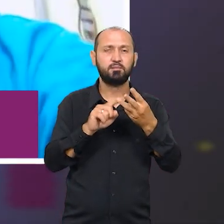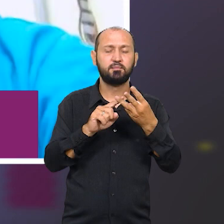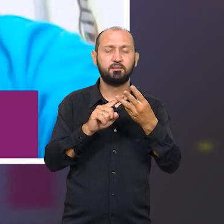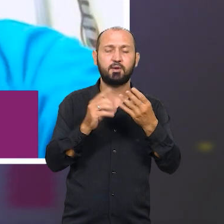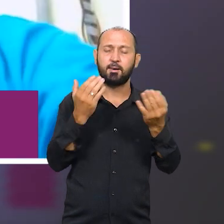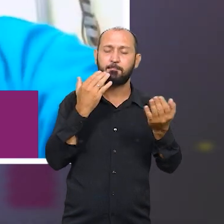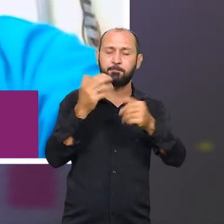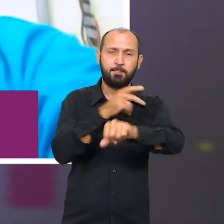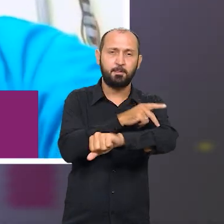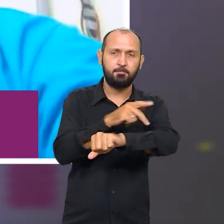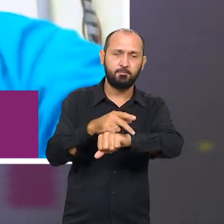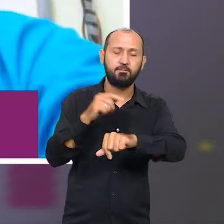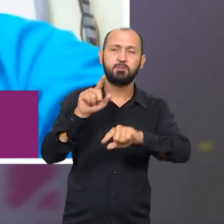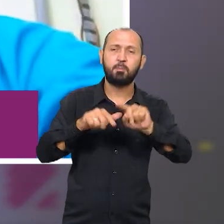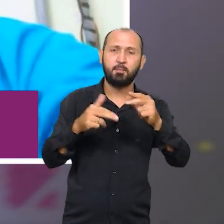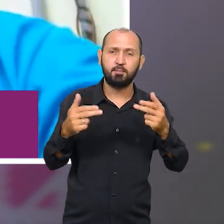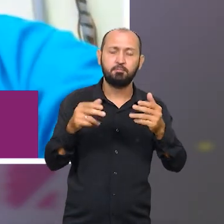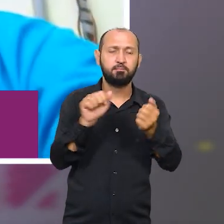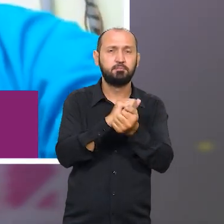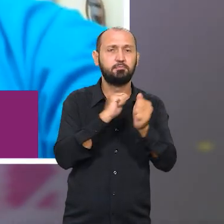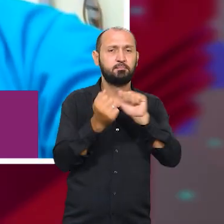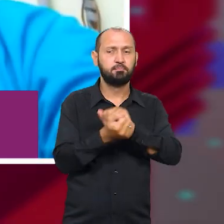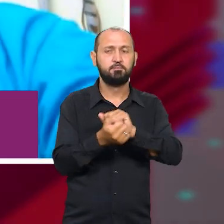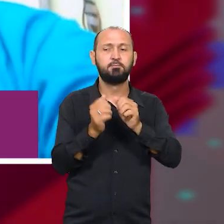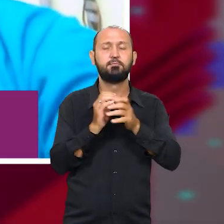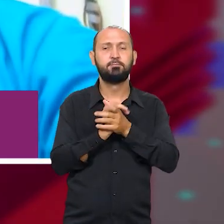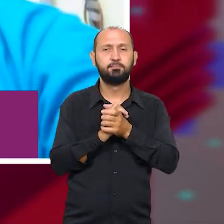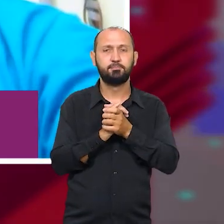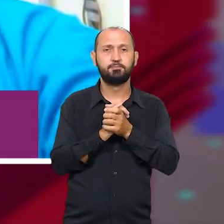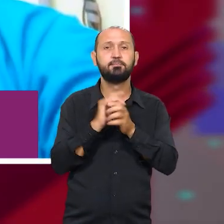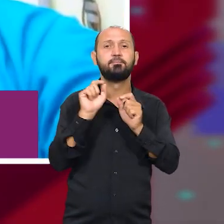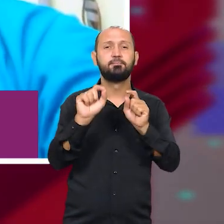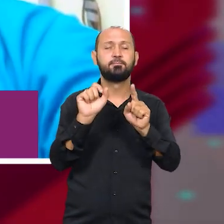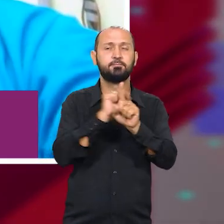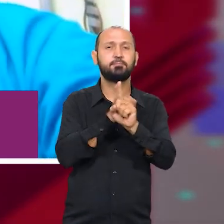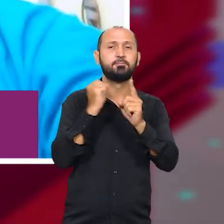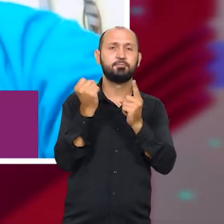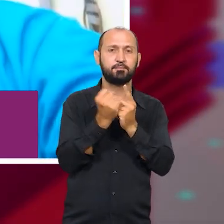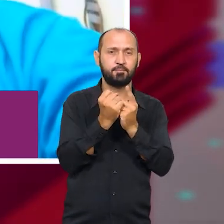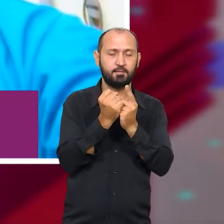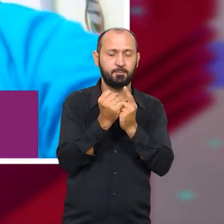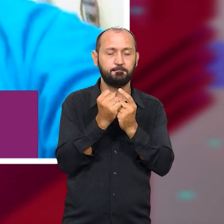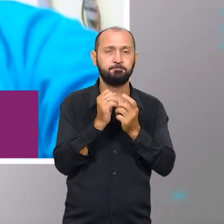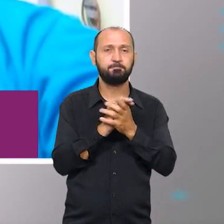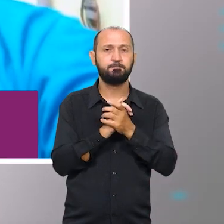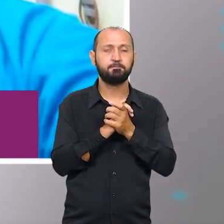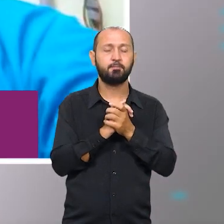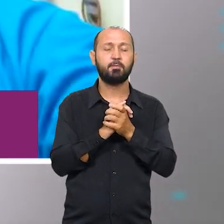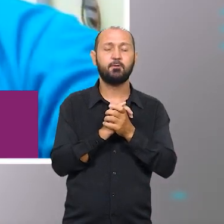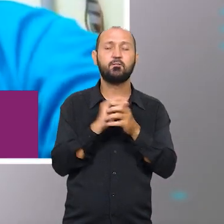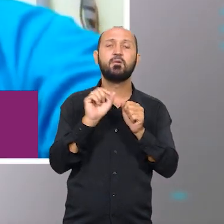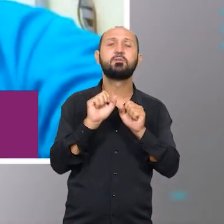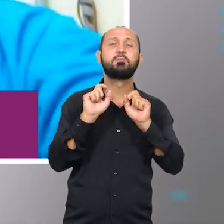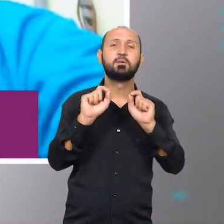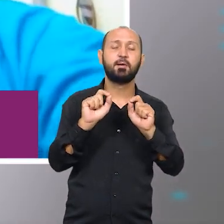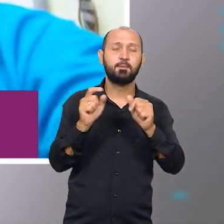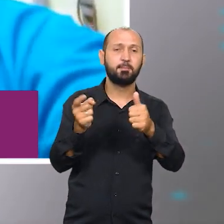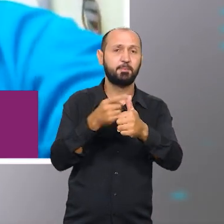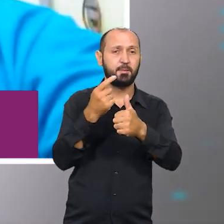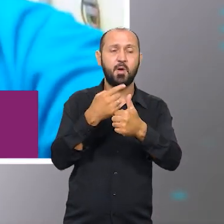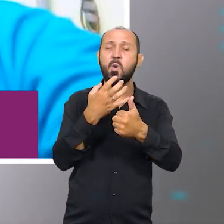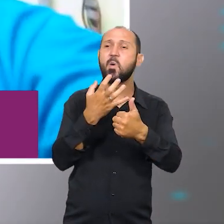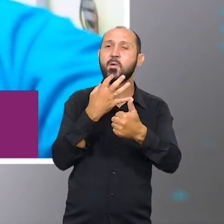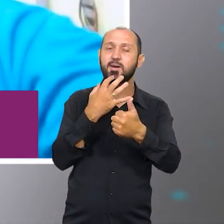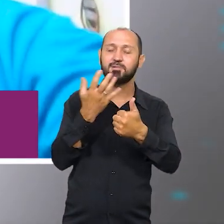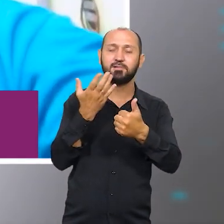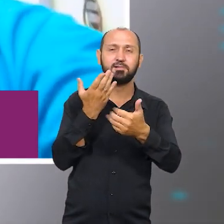o material adaptado. O que a sociedade pode fazer? Primeiro de tudo, conhecer um pouquinho. Não tem que